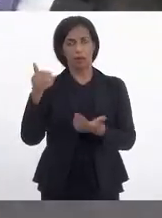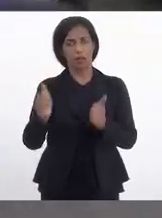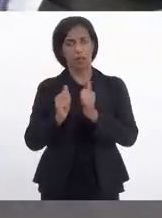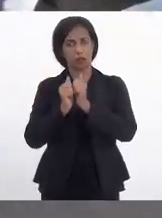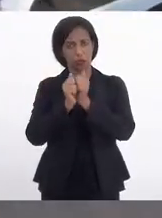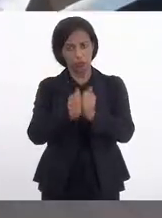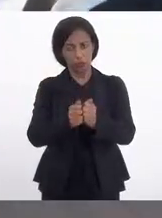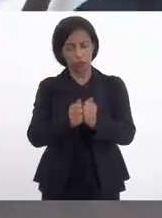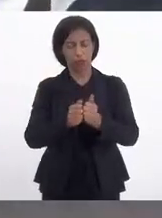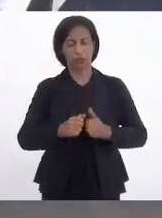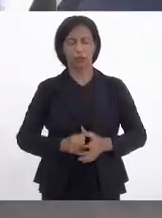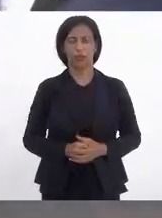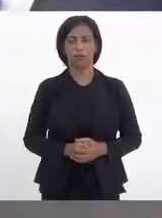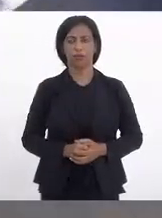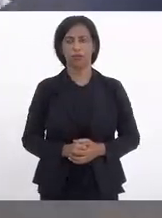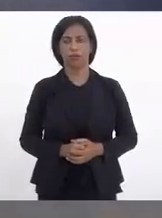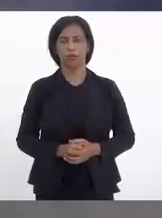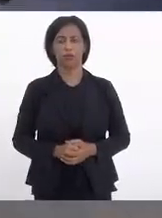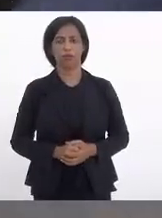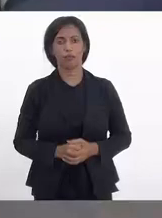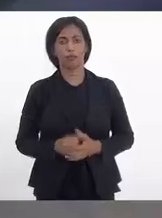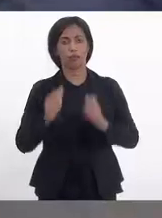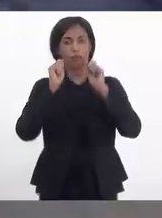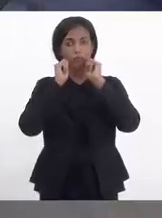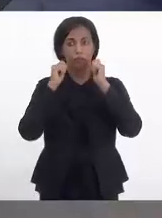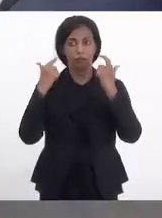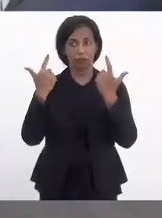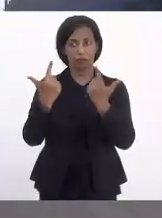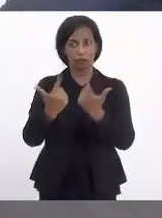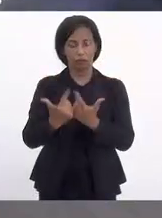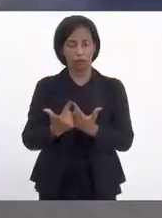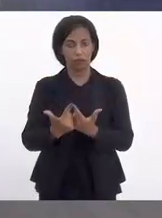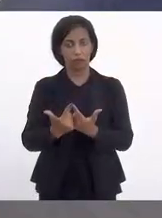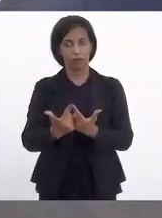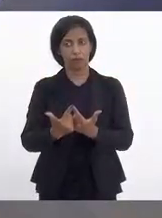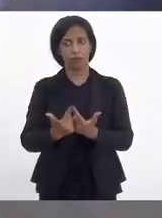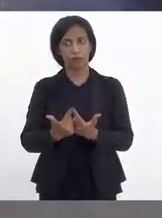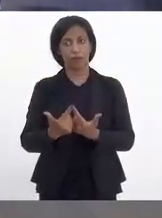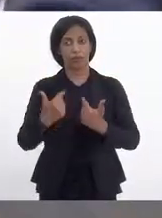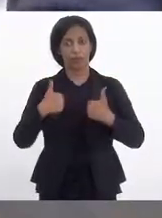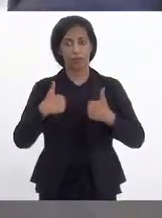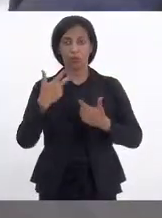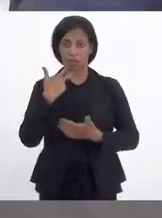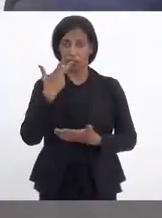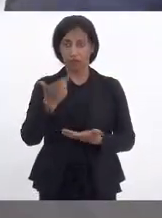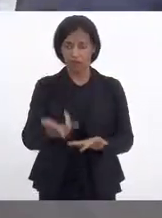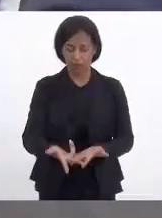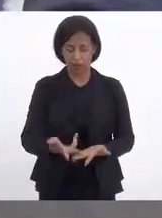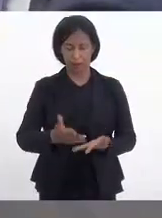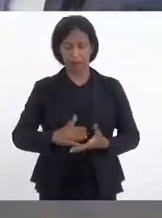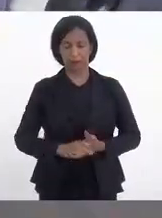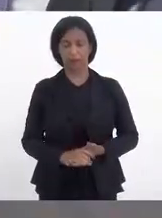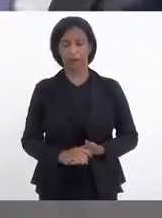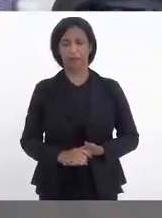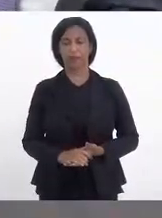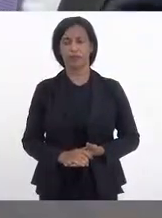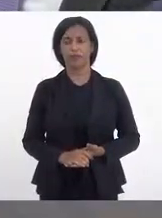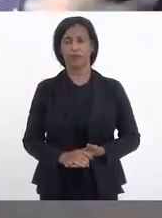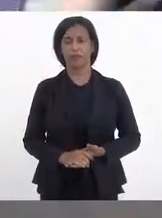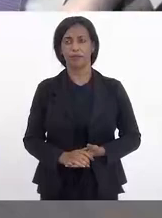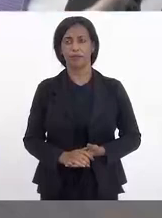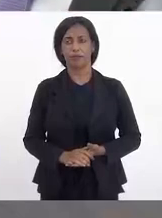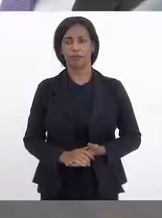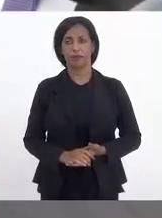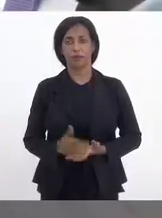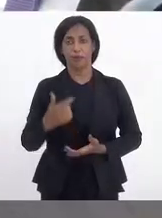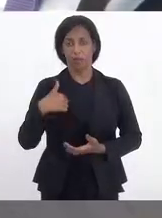eu quero dizer o seguinte a neve tem e eu já ia falar isso eu